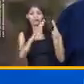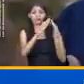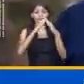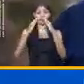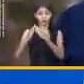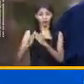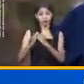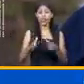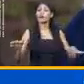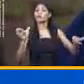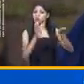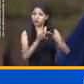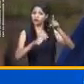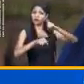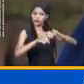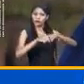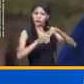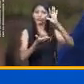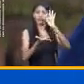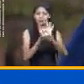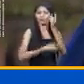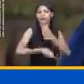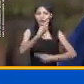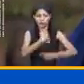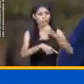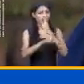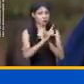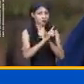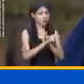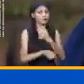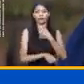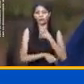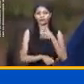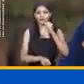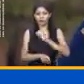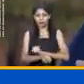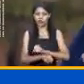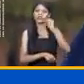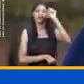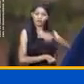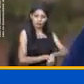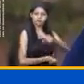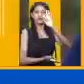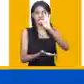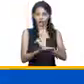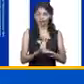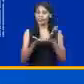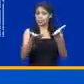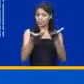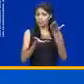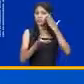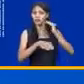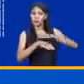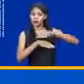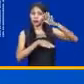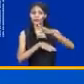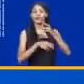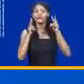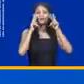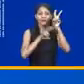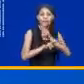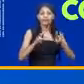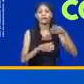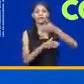água. Chegou a hora de Teresina dar um salto. Não podemos mais esperar. Diga sim pra Teresina. Quer saber mais?